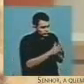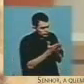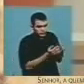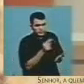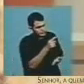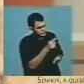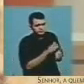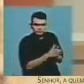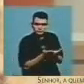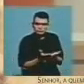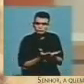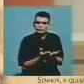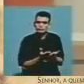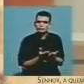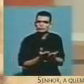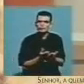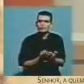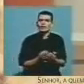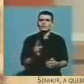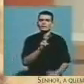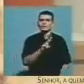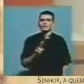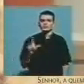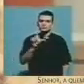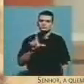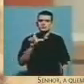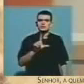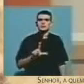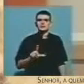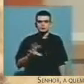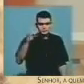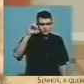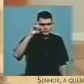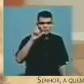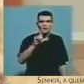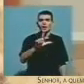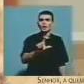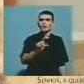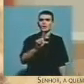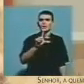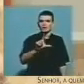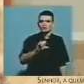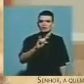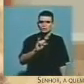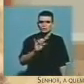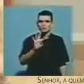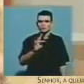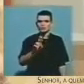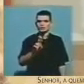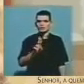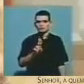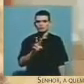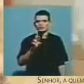E eu acho quase que impossível um leigo, um padre ou um bispo celebrar essa missa da solenidade